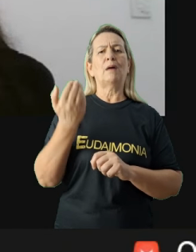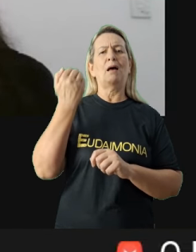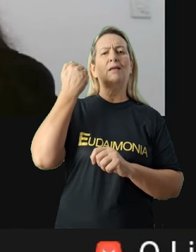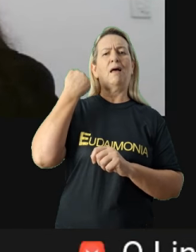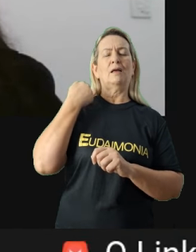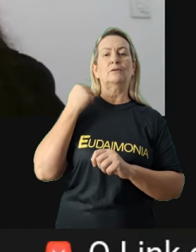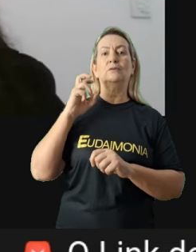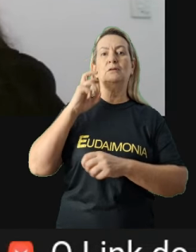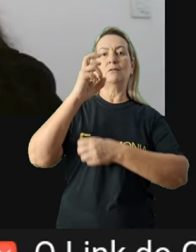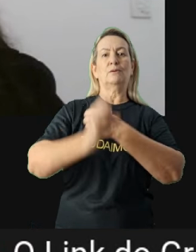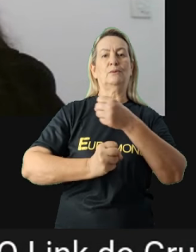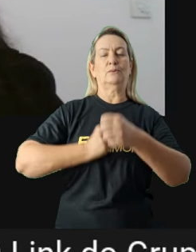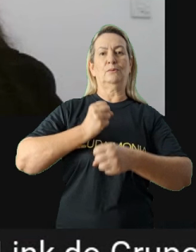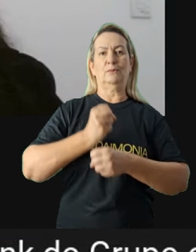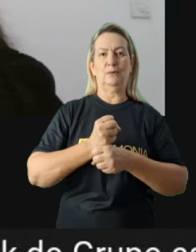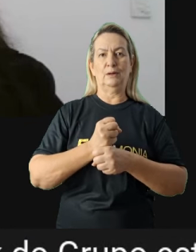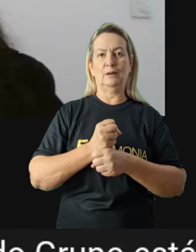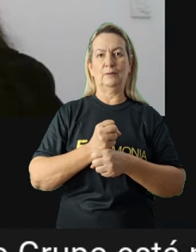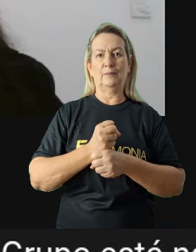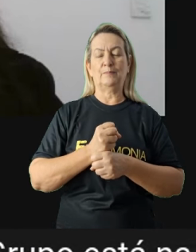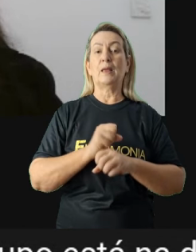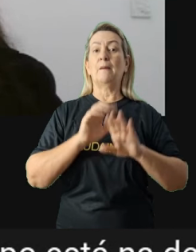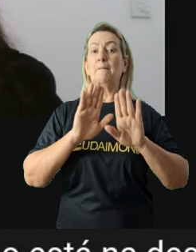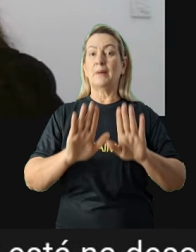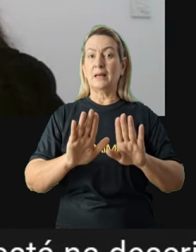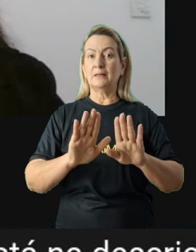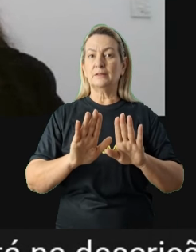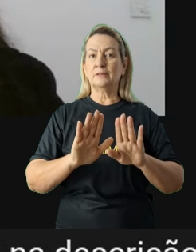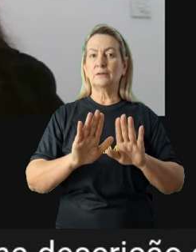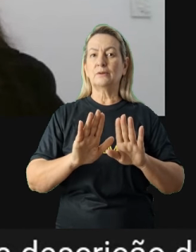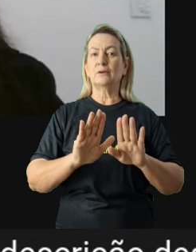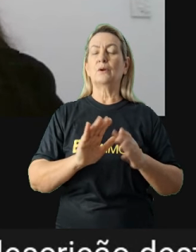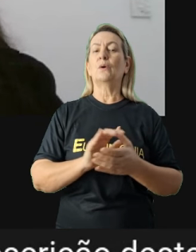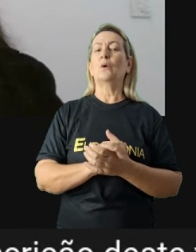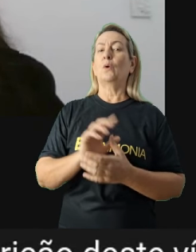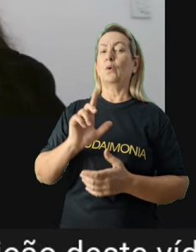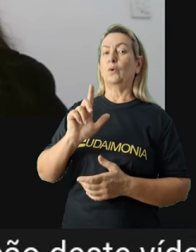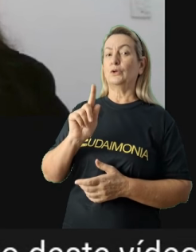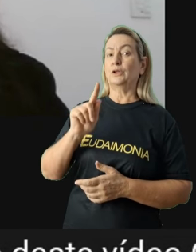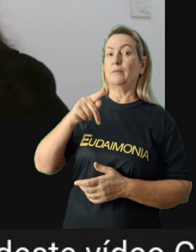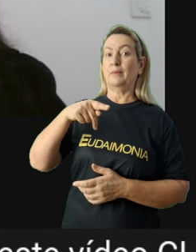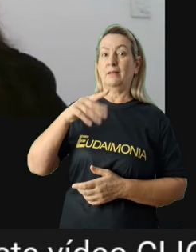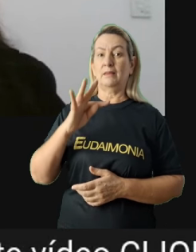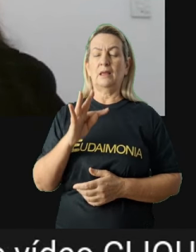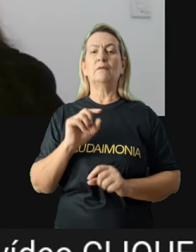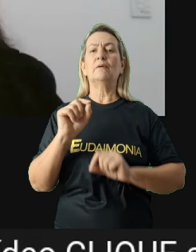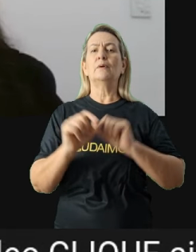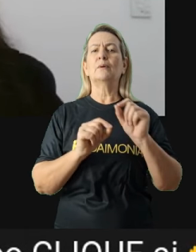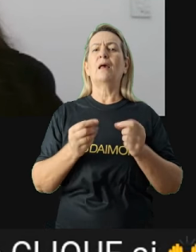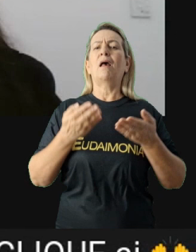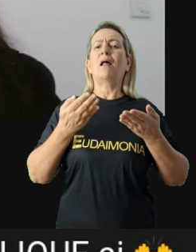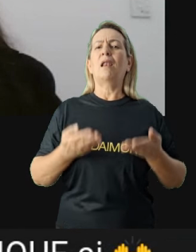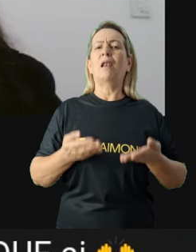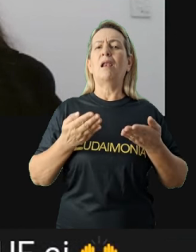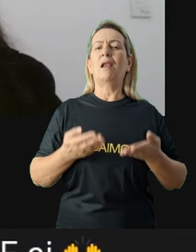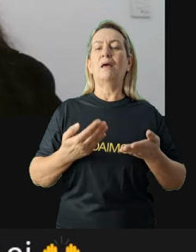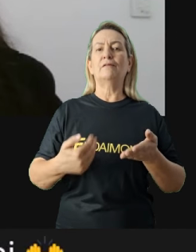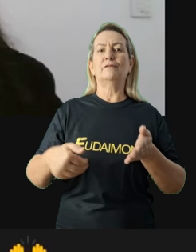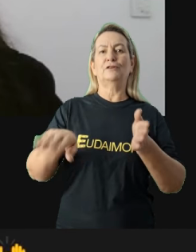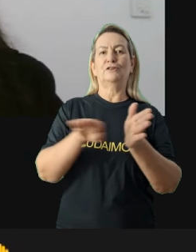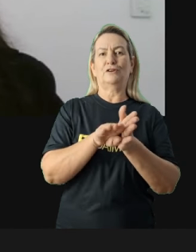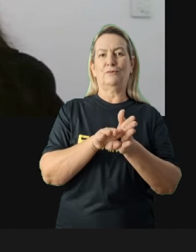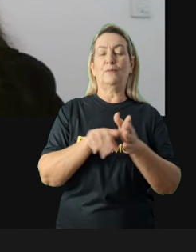fazer esse uso há 5 anos atrás, esse uso estruturado mesmo. Só que o GPT veio de uma forma leve, de uma forma